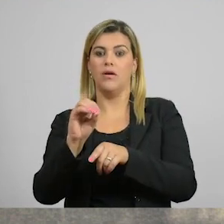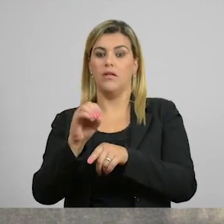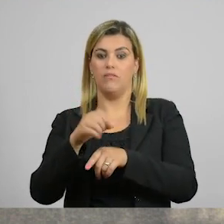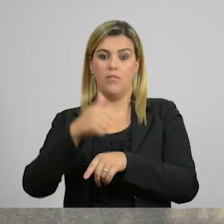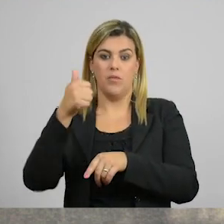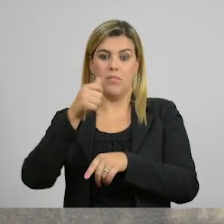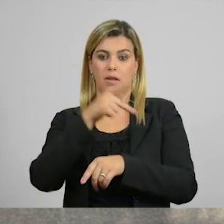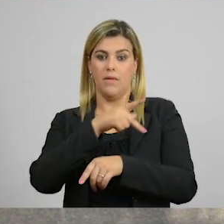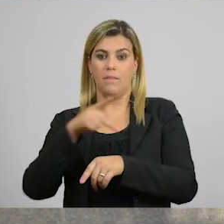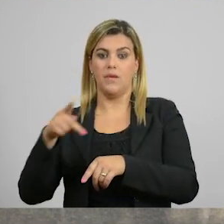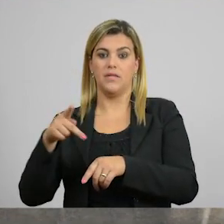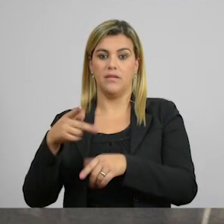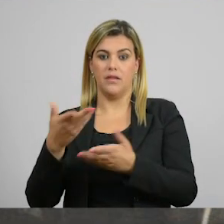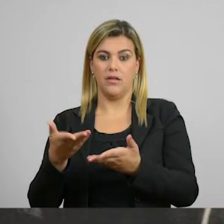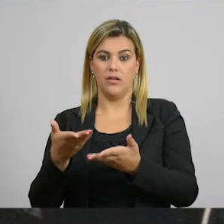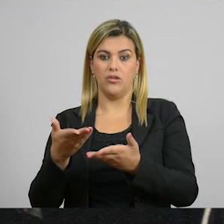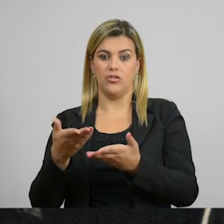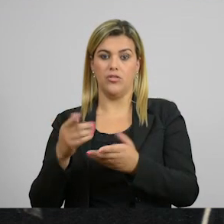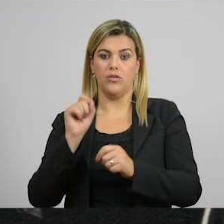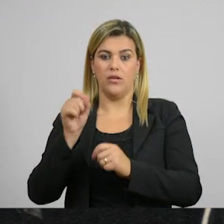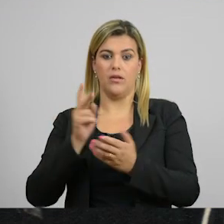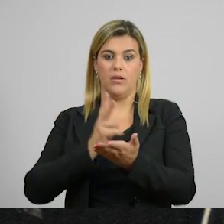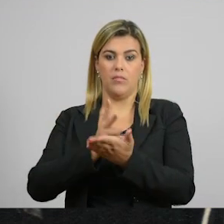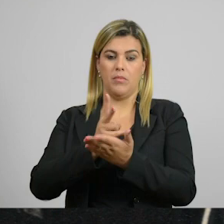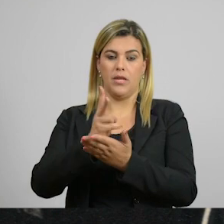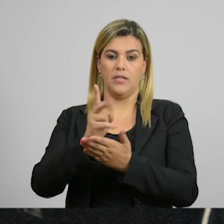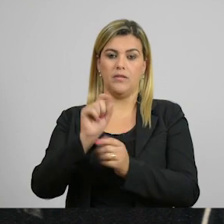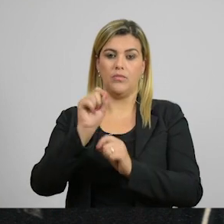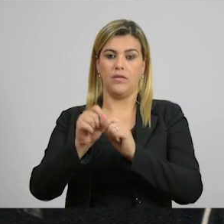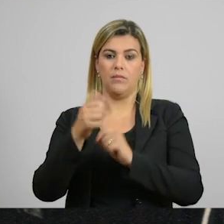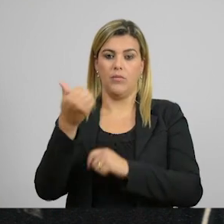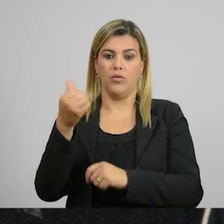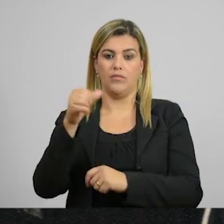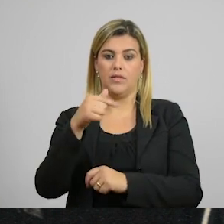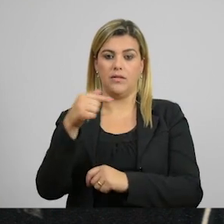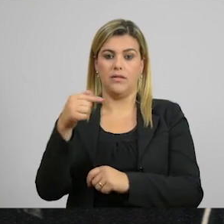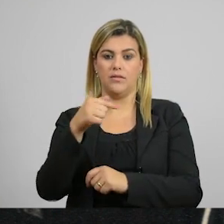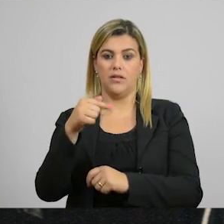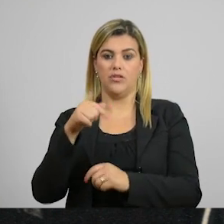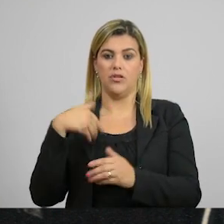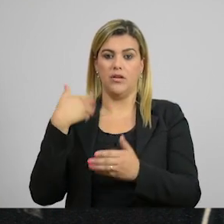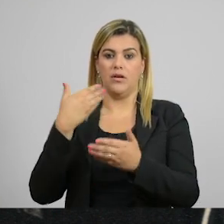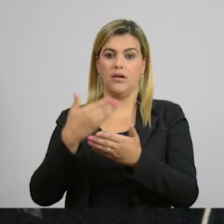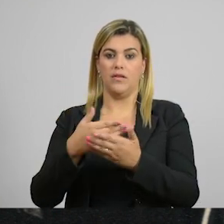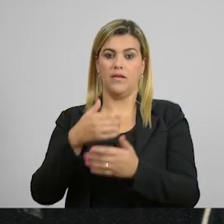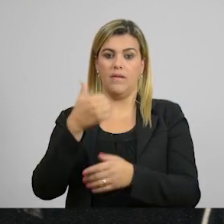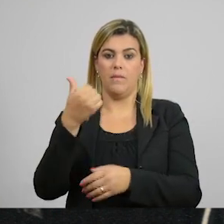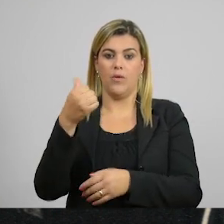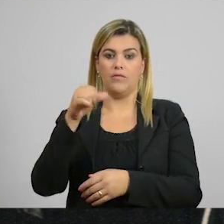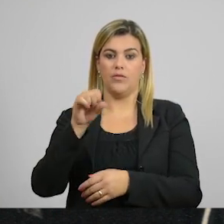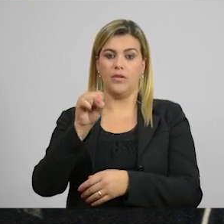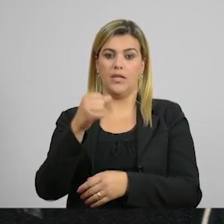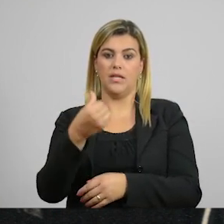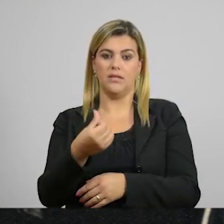ocupacional. Ocupou a primeira presidência do COFITO, na qual permaneceu de 1977